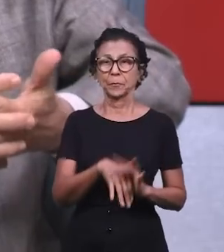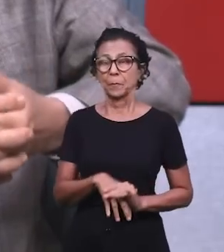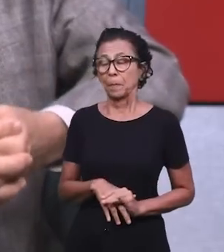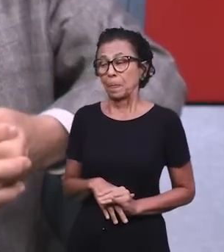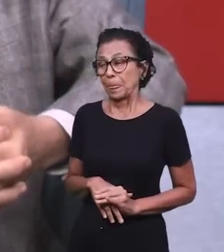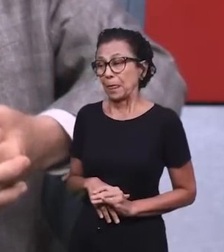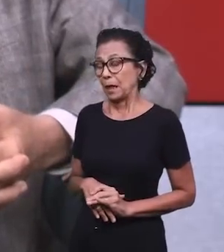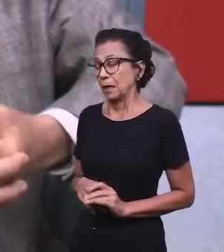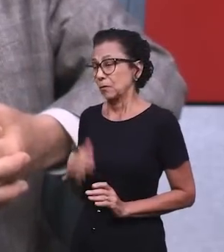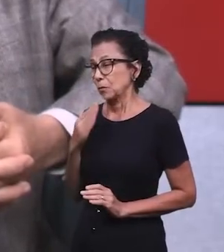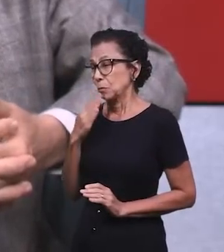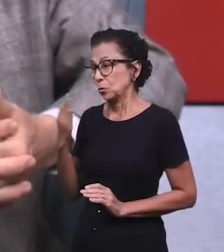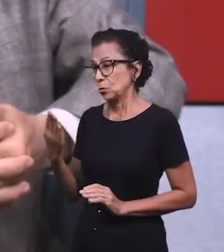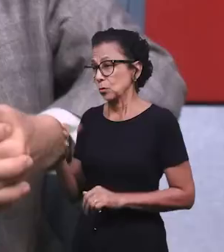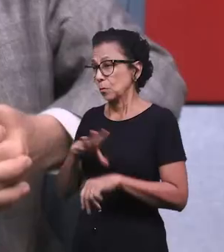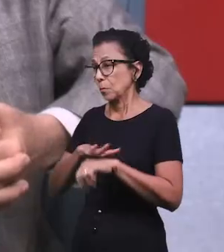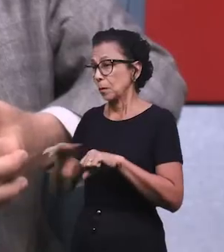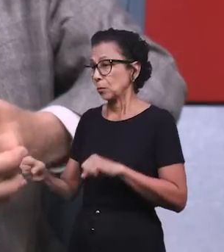curasse.